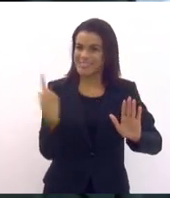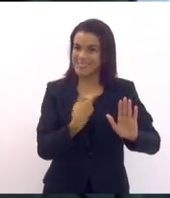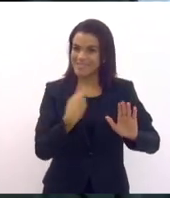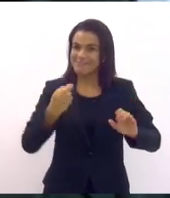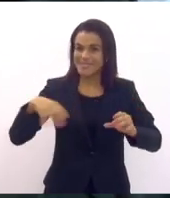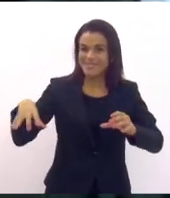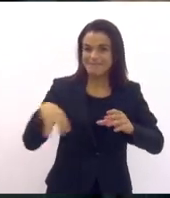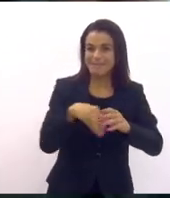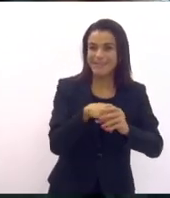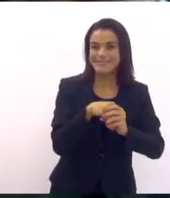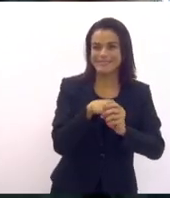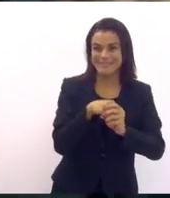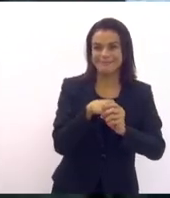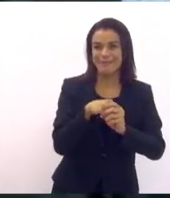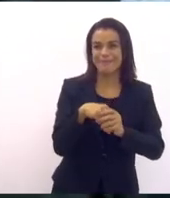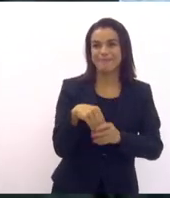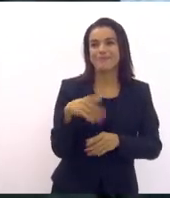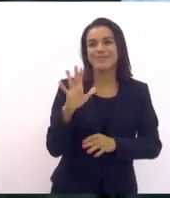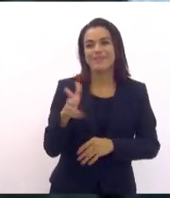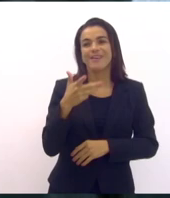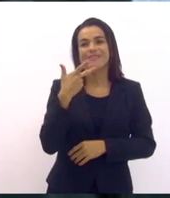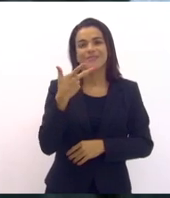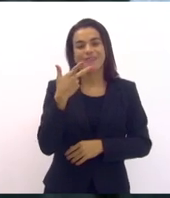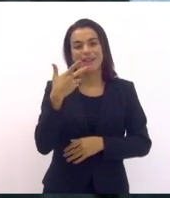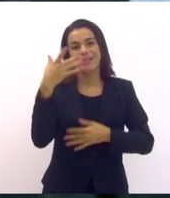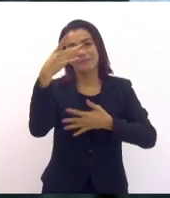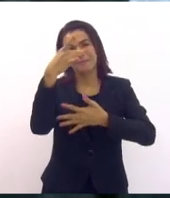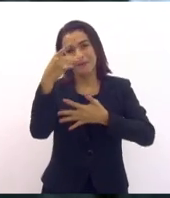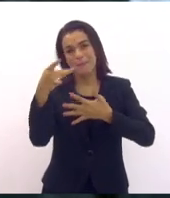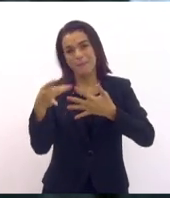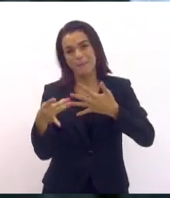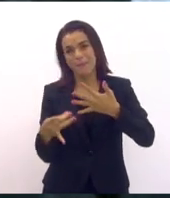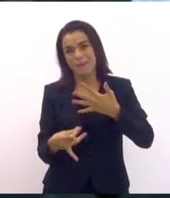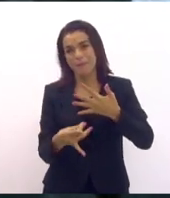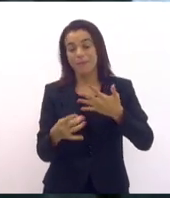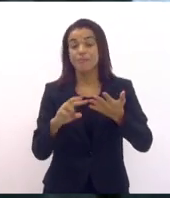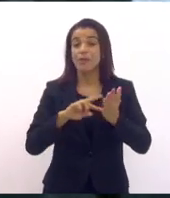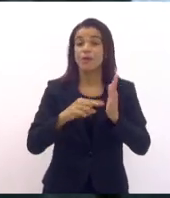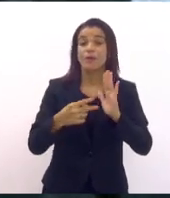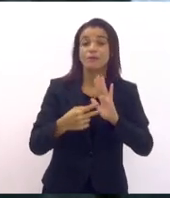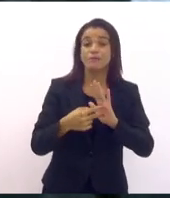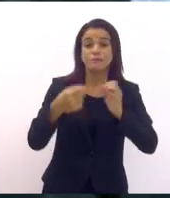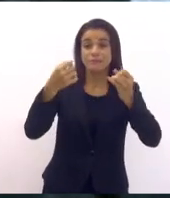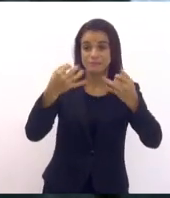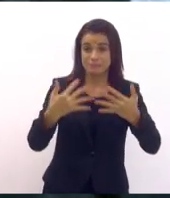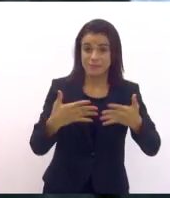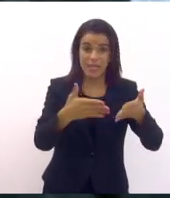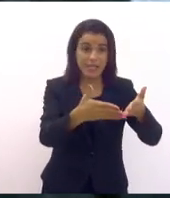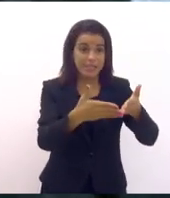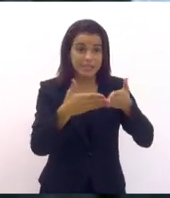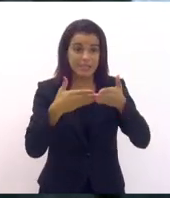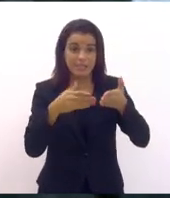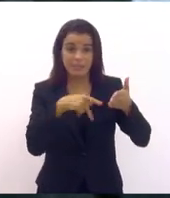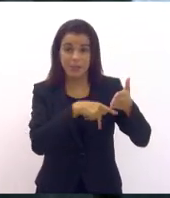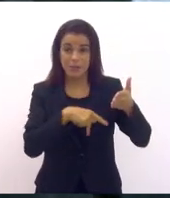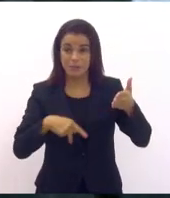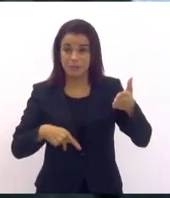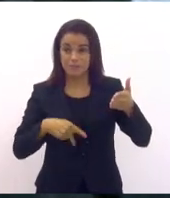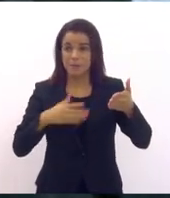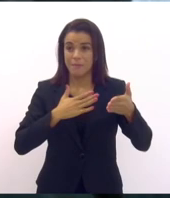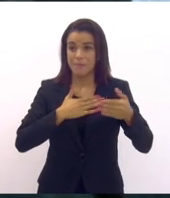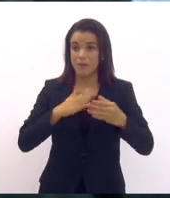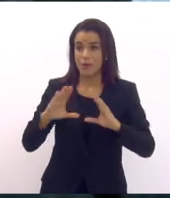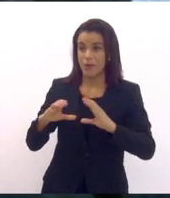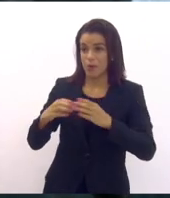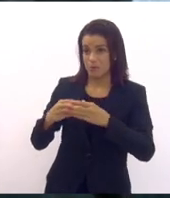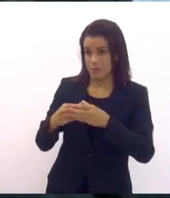corpo e alma então foram falado algumas coisas e eu queria sublinhar O que é específicamente tô pedindo Licença aqui ao presidente da minha comissão para